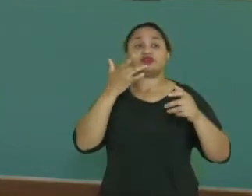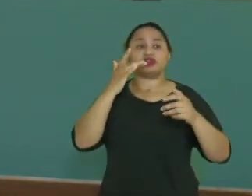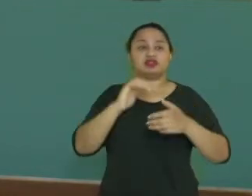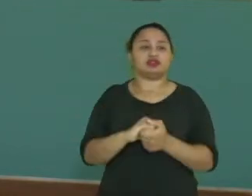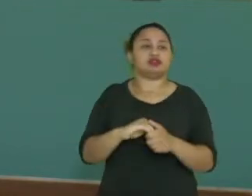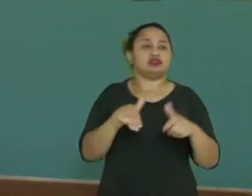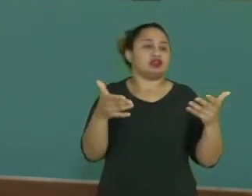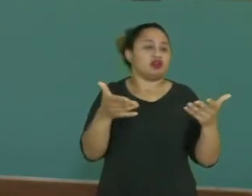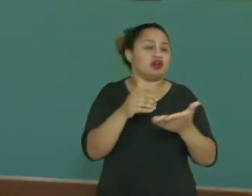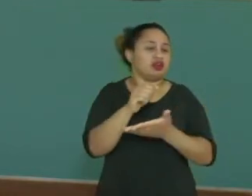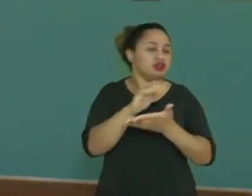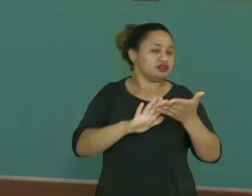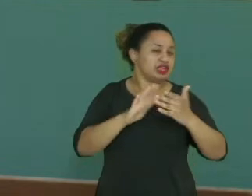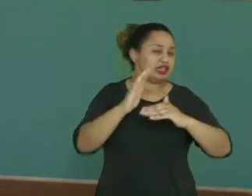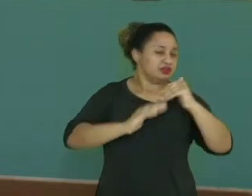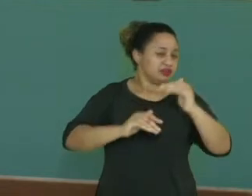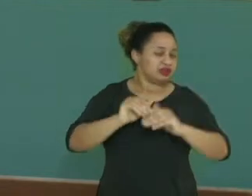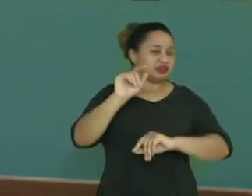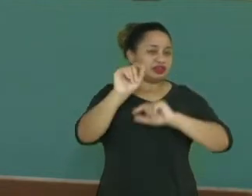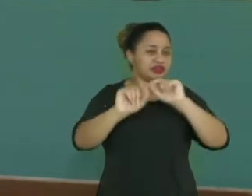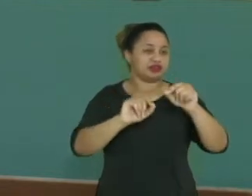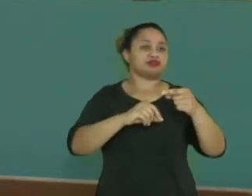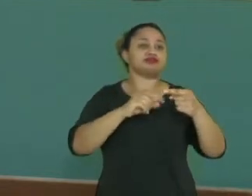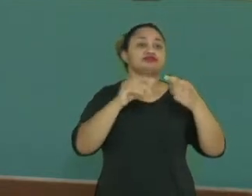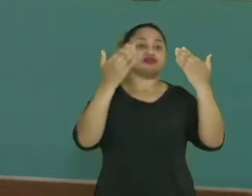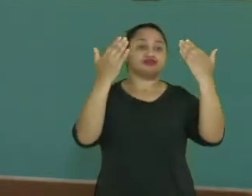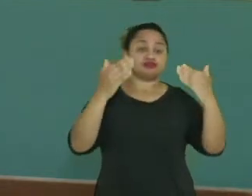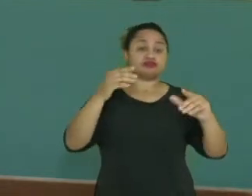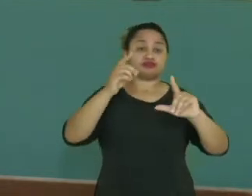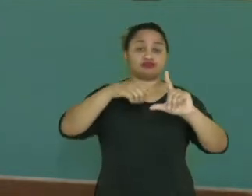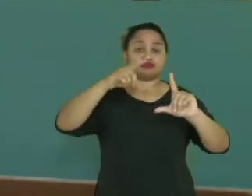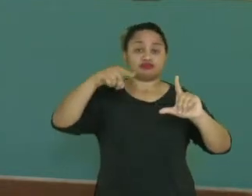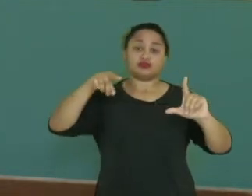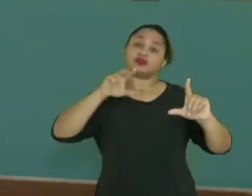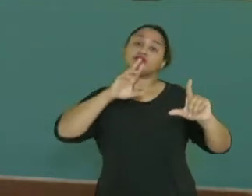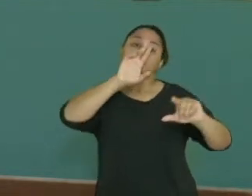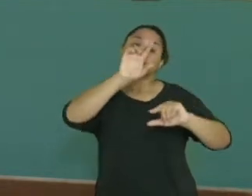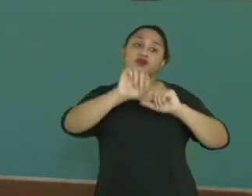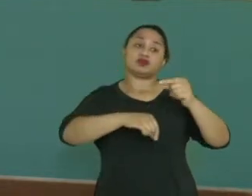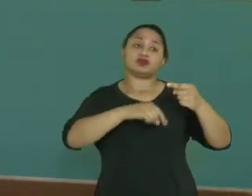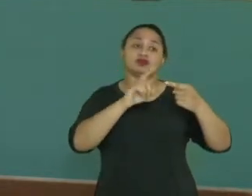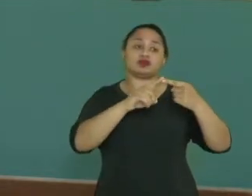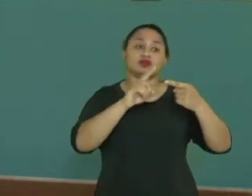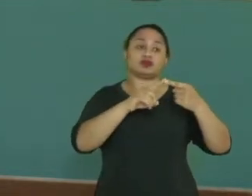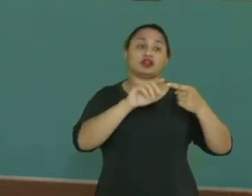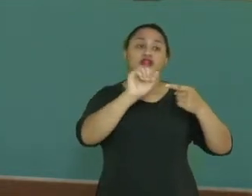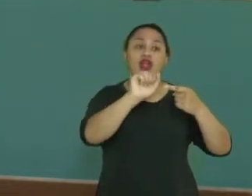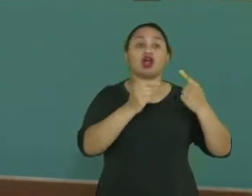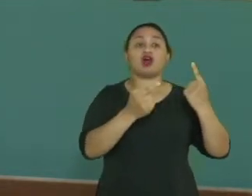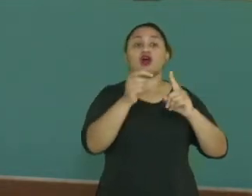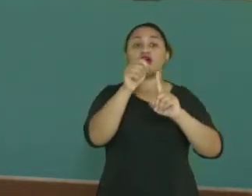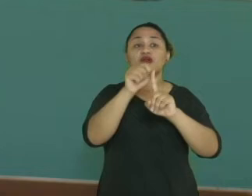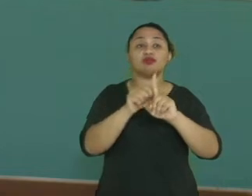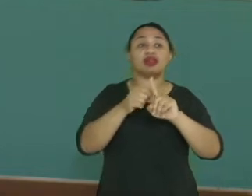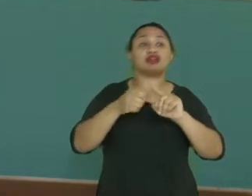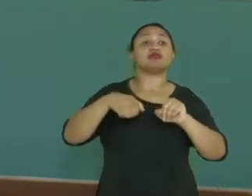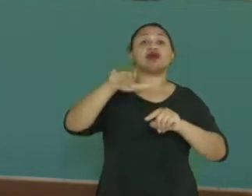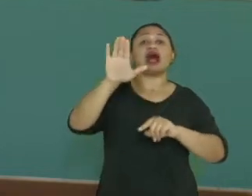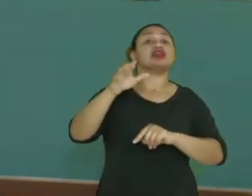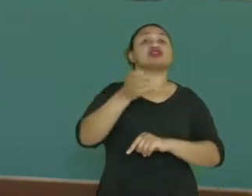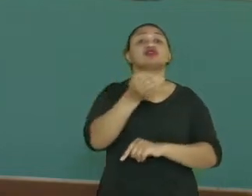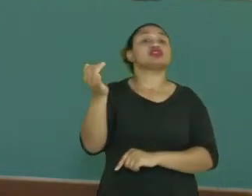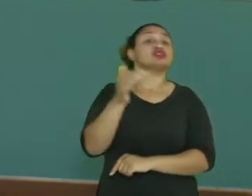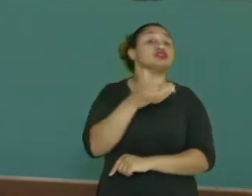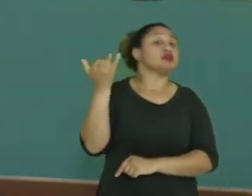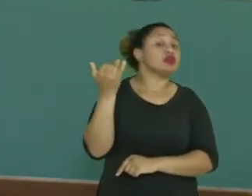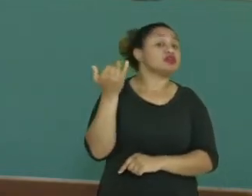gente praticar um pouquinho? Olha lá. Analisando o gráfico, responda. Alternativa A. Em que mês houve o maior número de